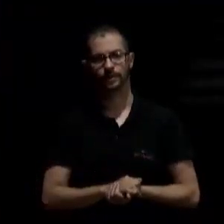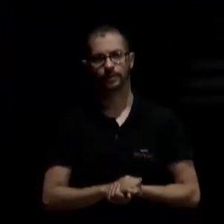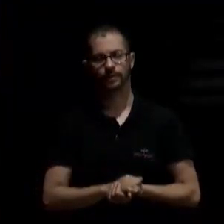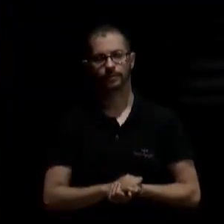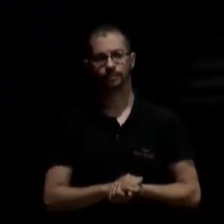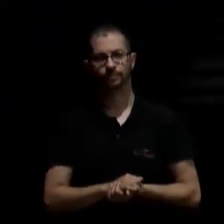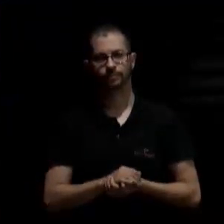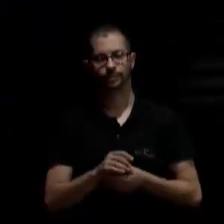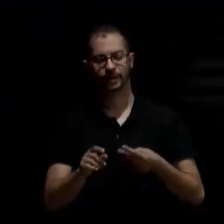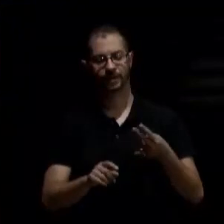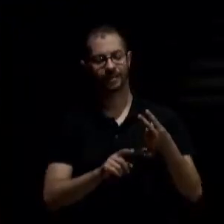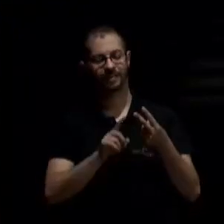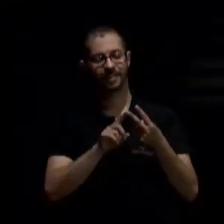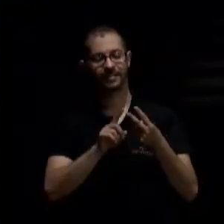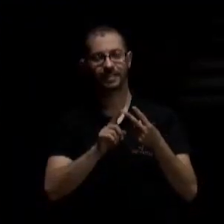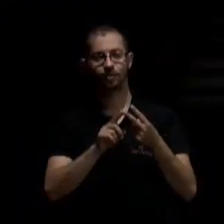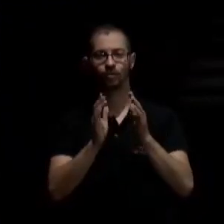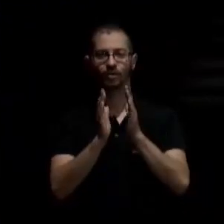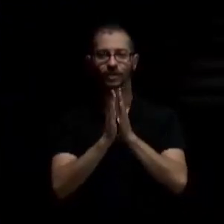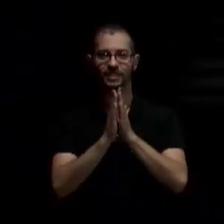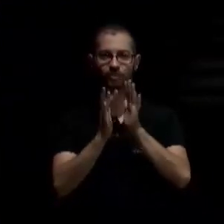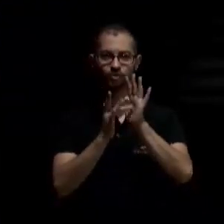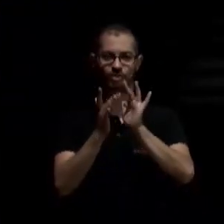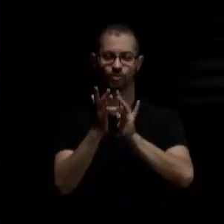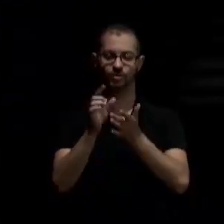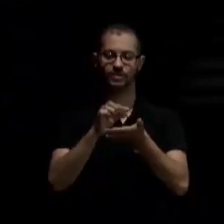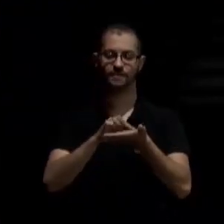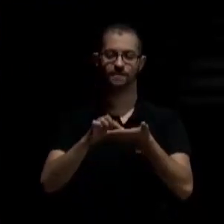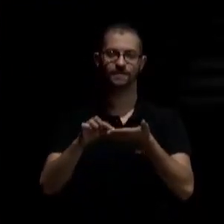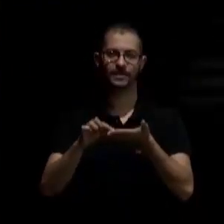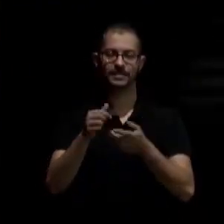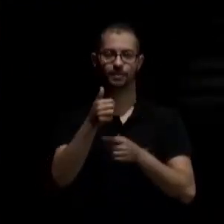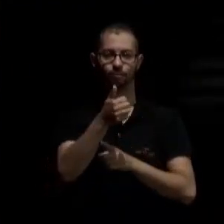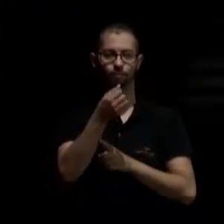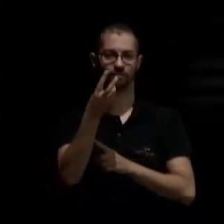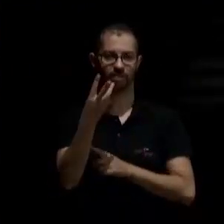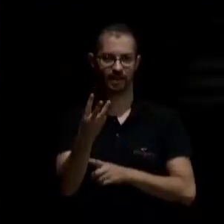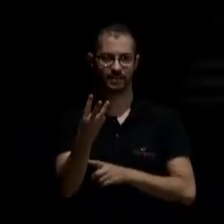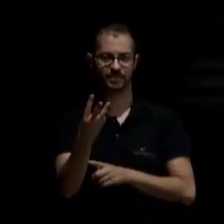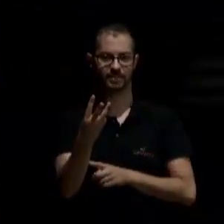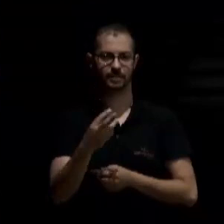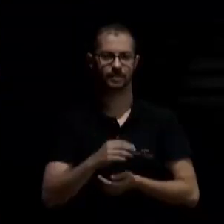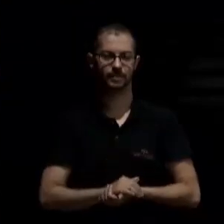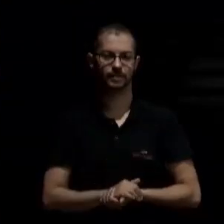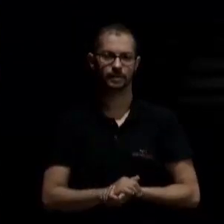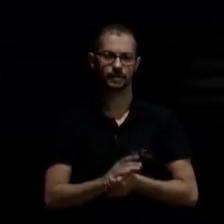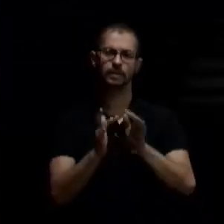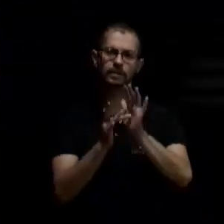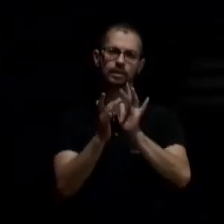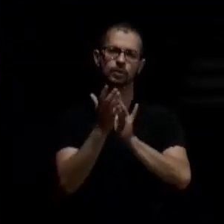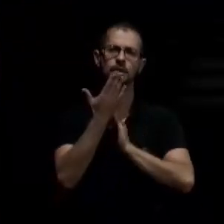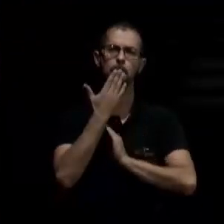A segunda oração de Jesus está no versículo 13. Jesus pede